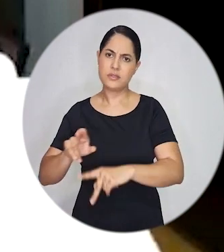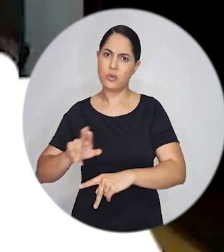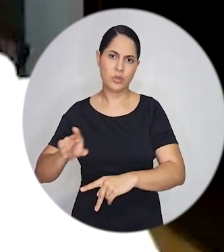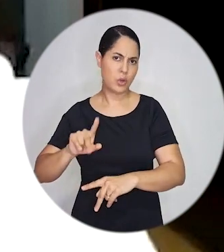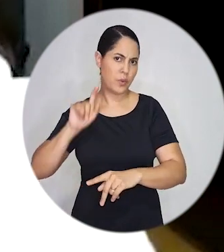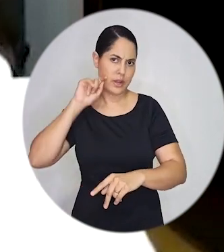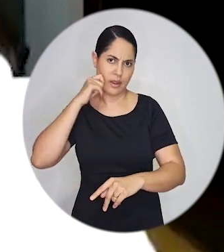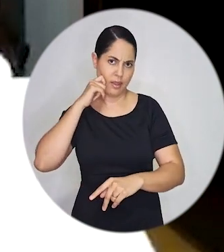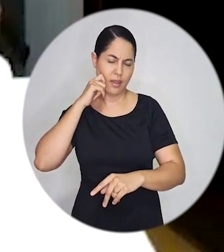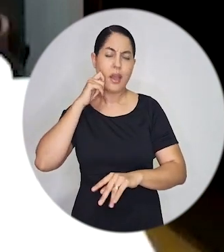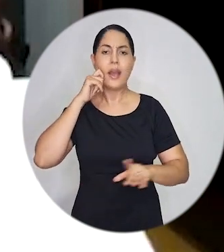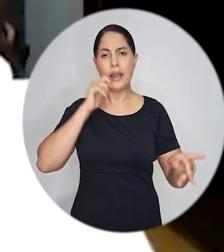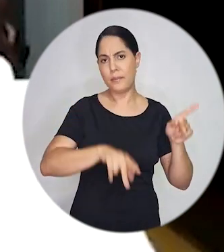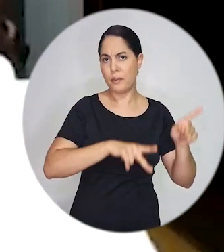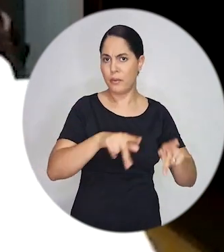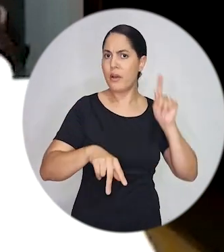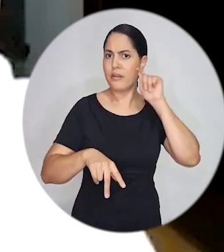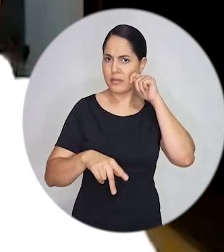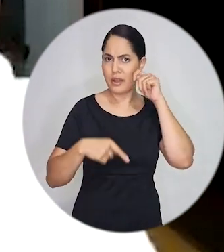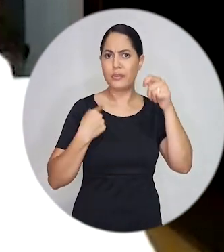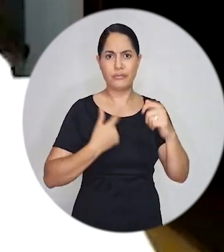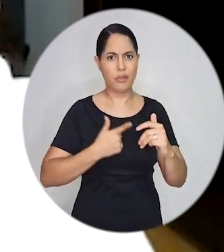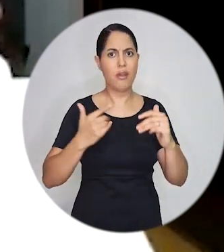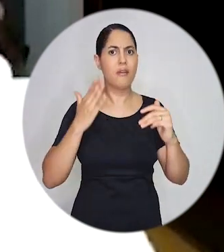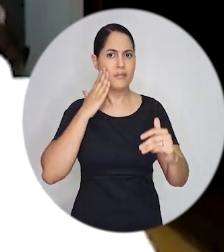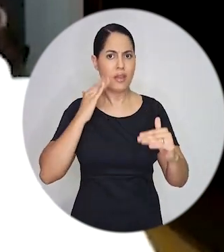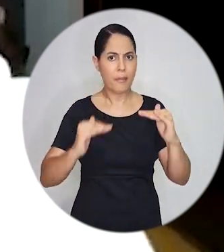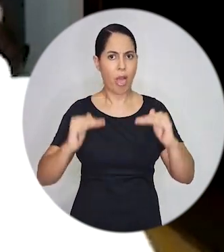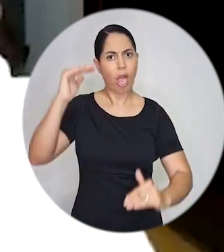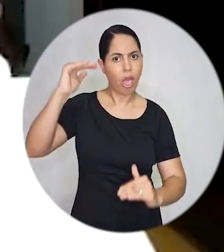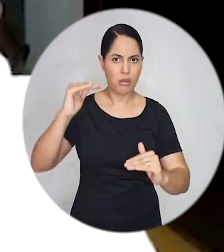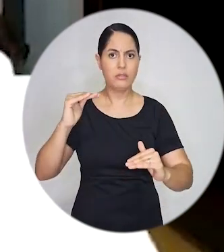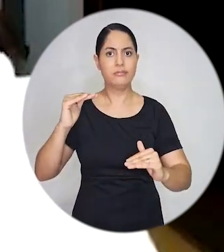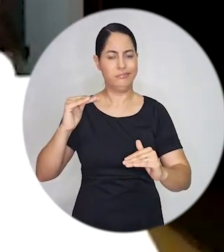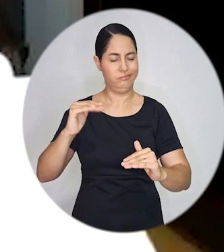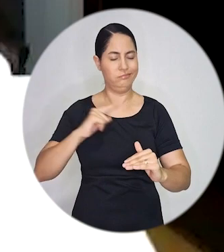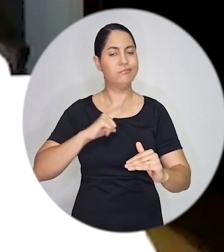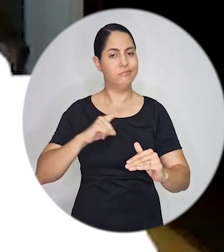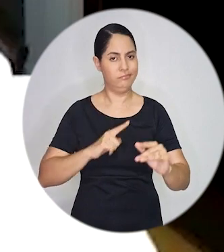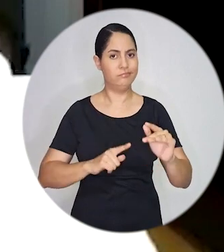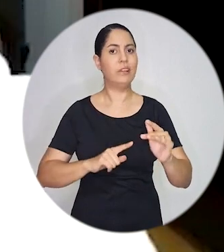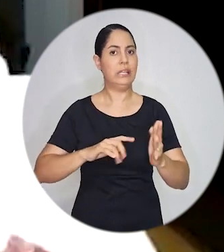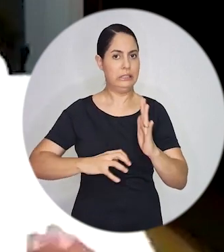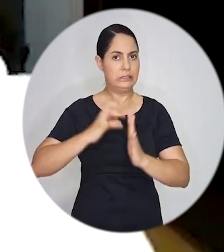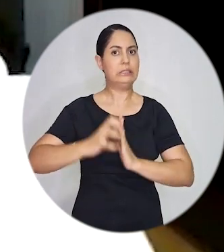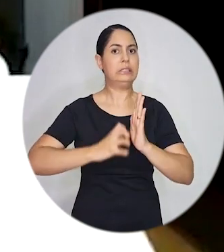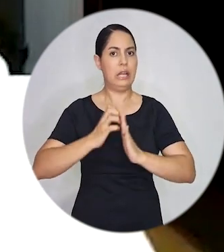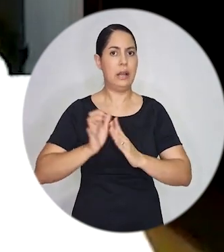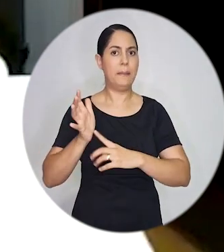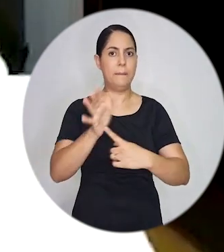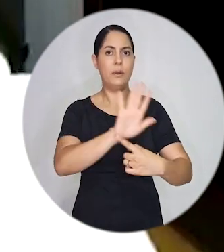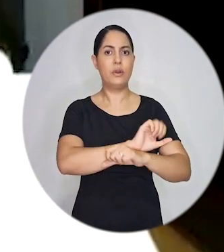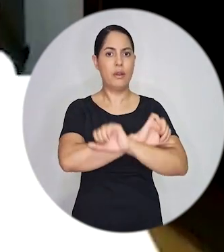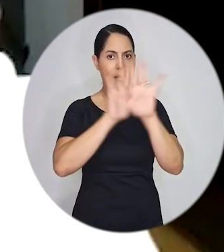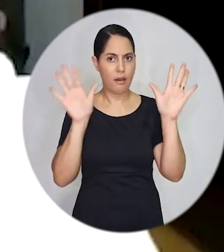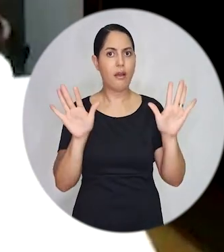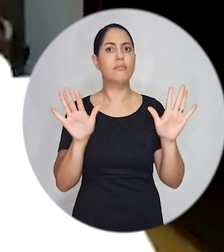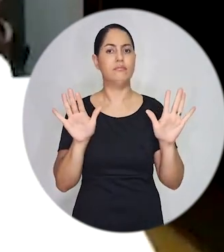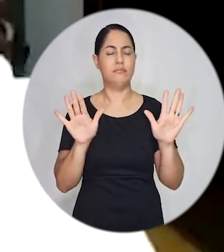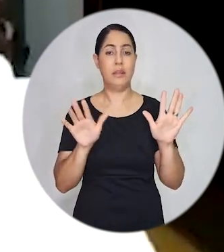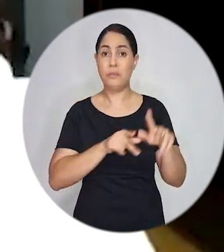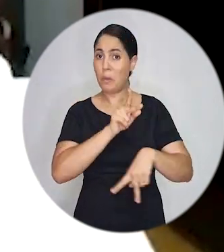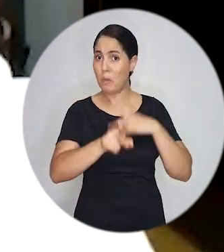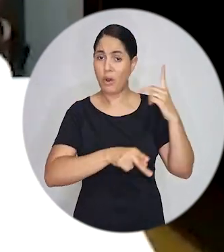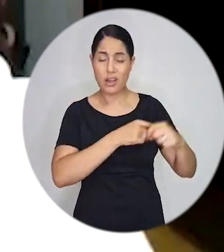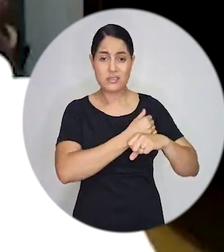à população não negra. Pelo contrário, A gente sabe que os dados demonstram de forma exaustiva que a